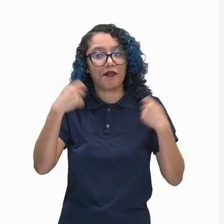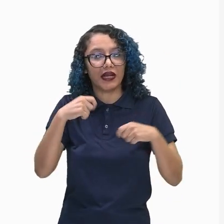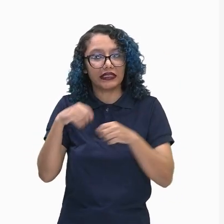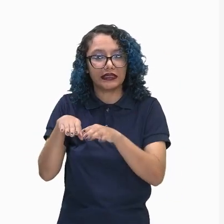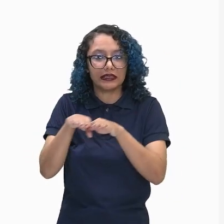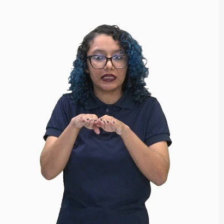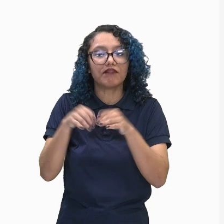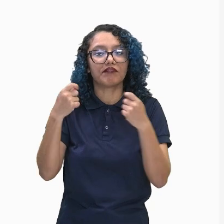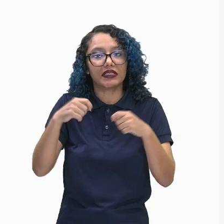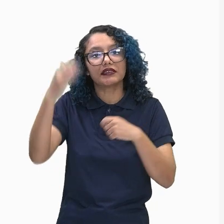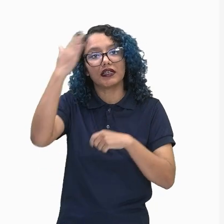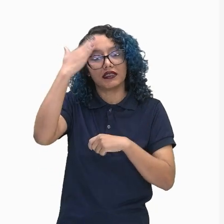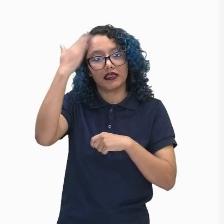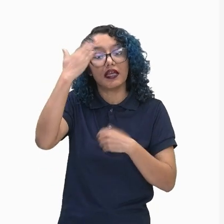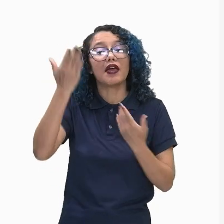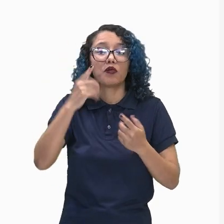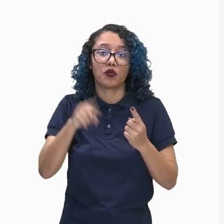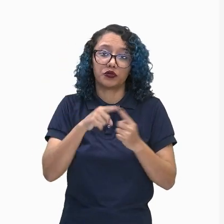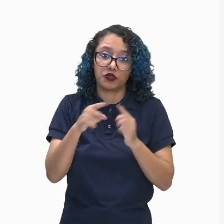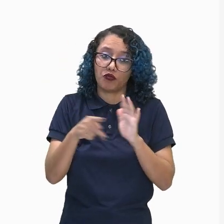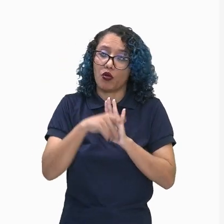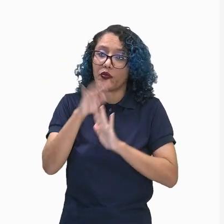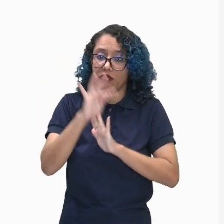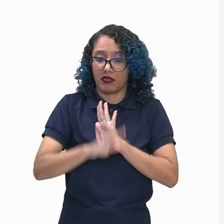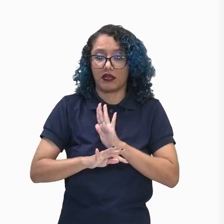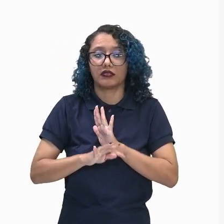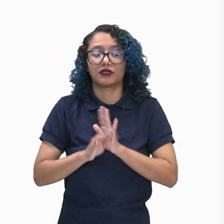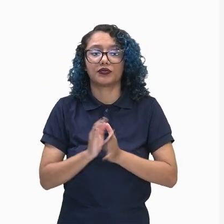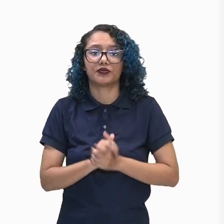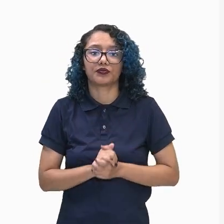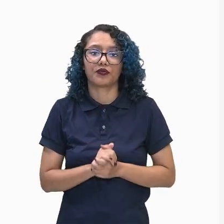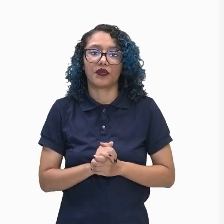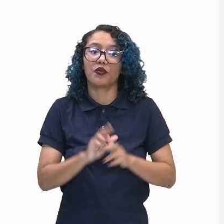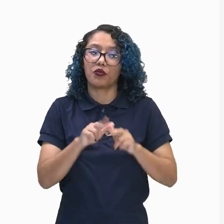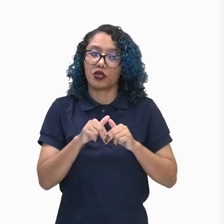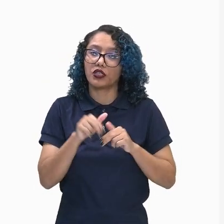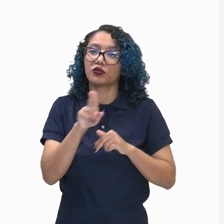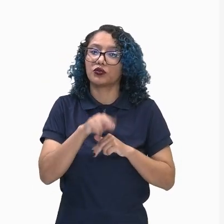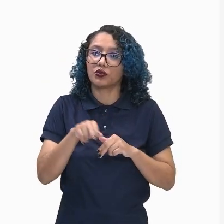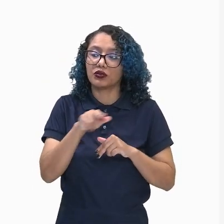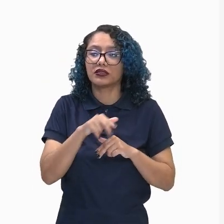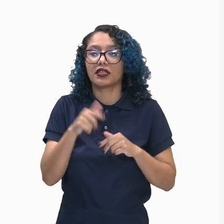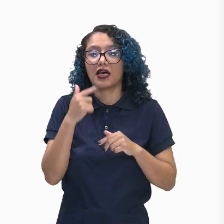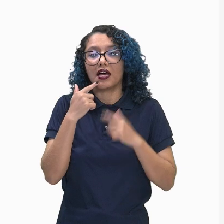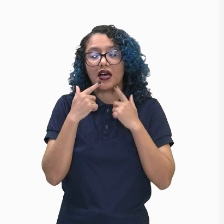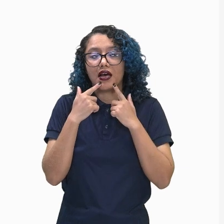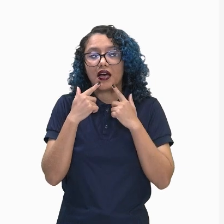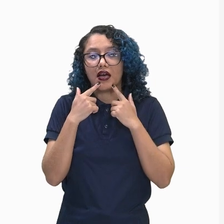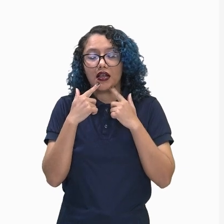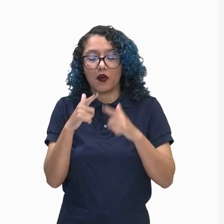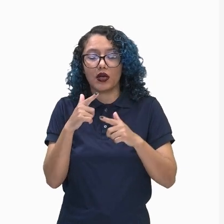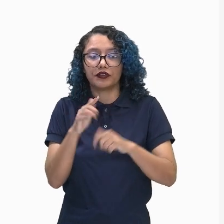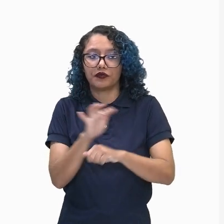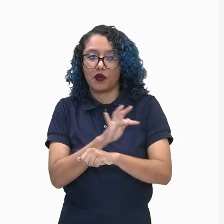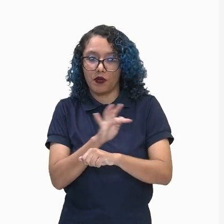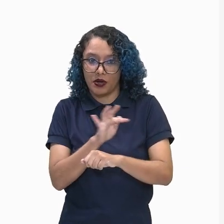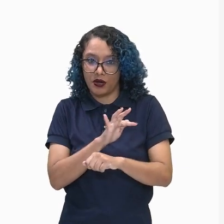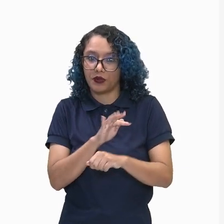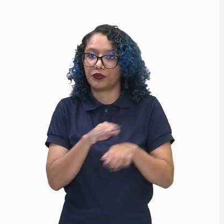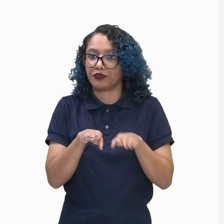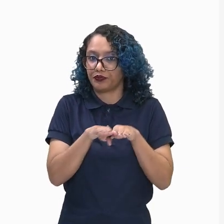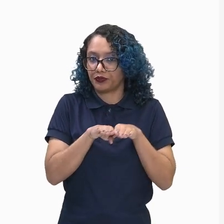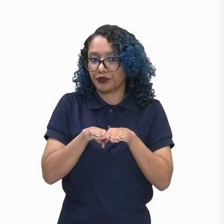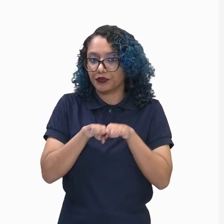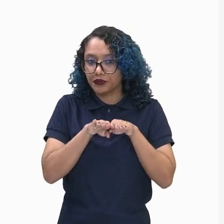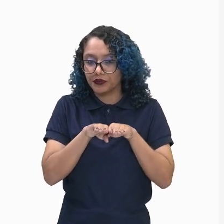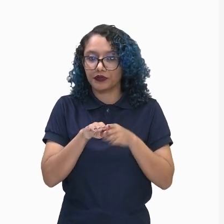o objetivo quando se escreve um texto. Por isso, o uso da norma culta da língua, a norma padrão, que